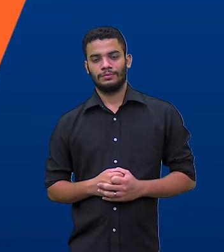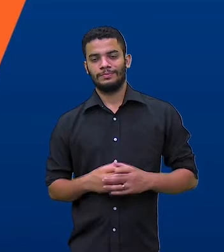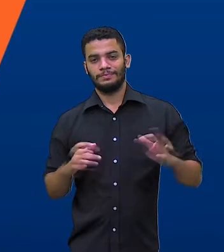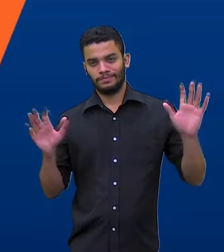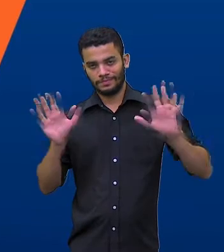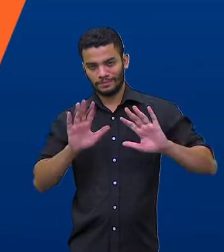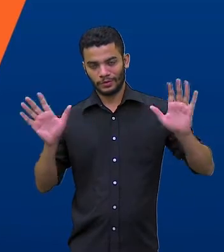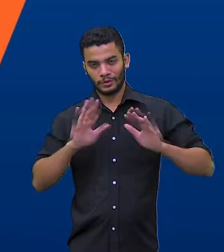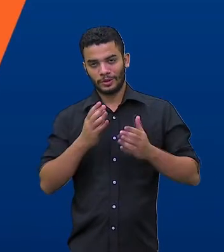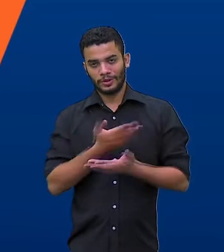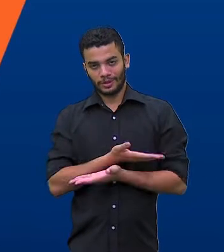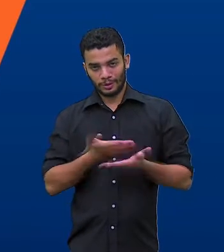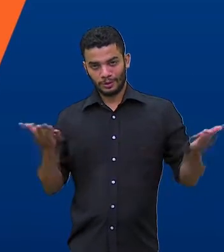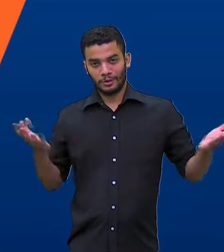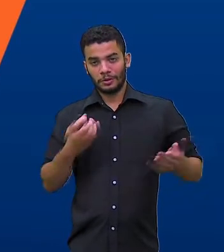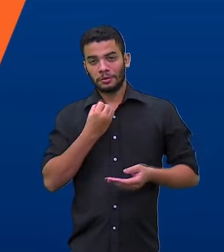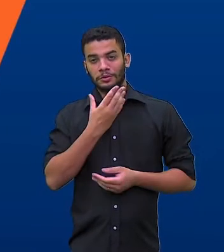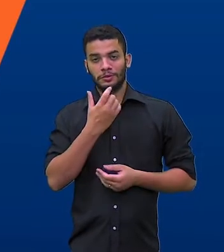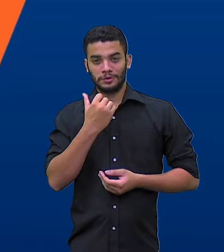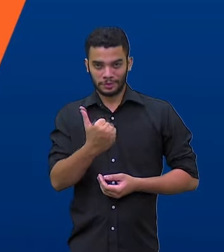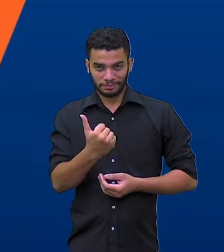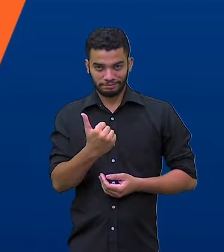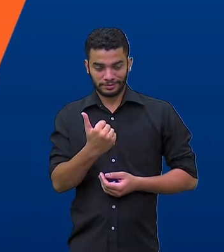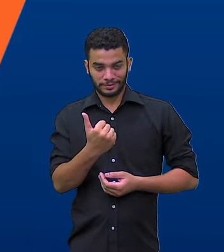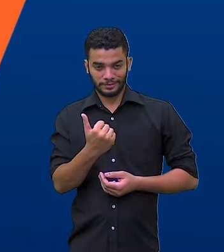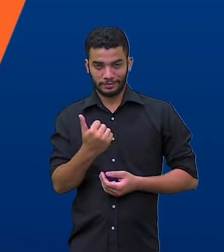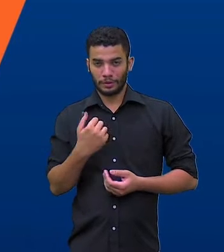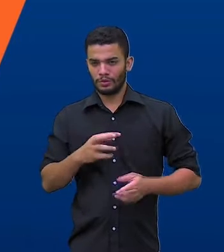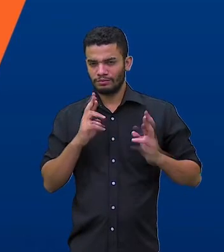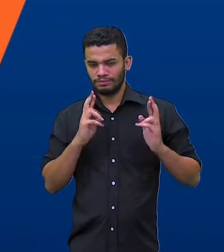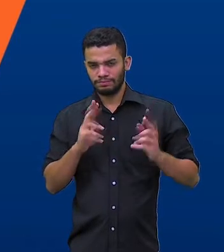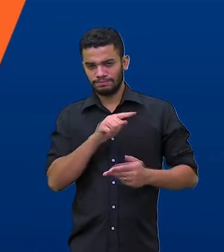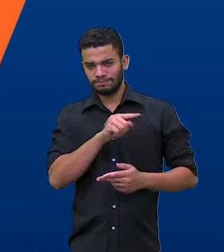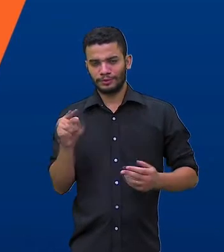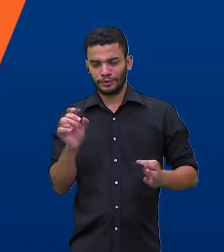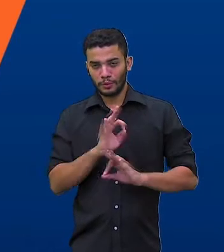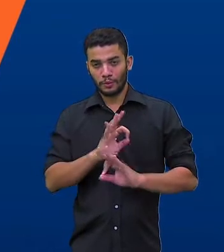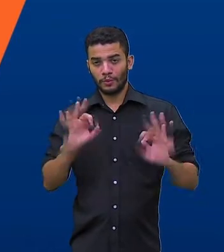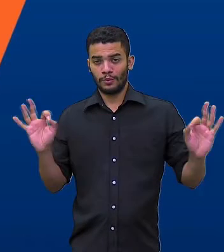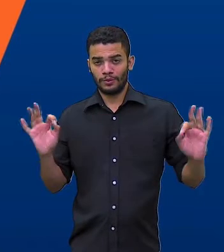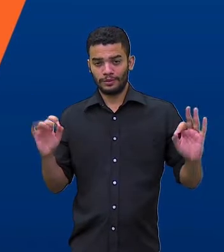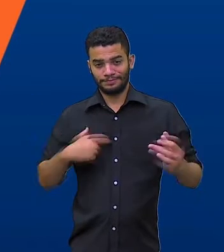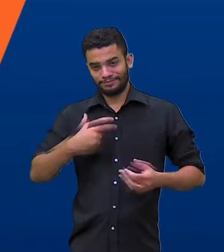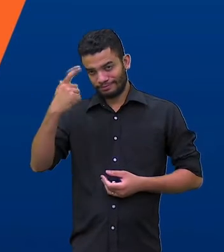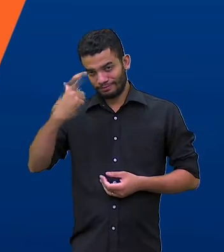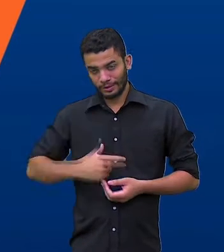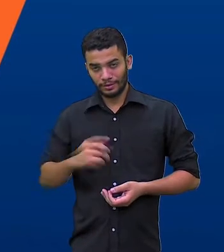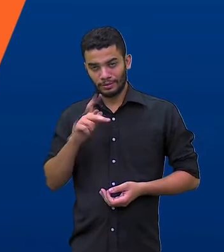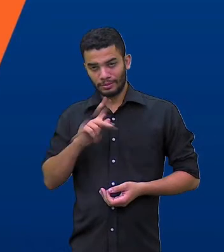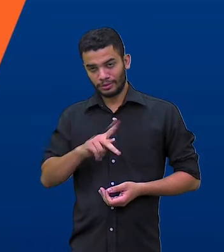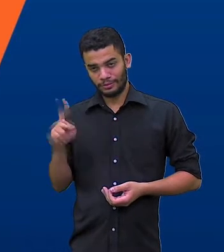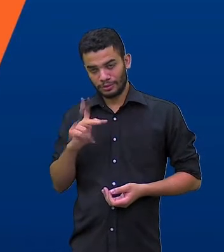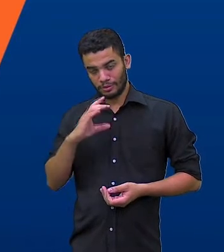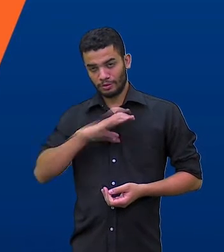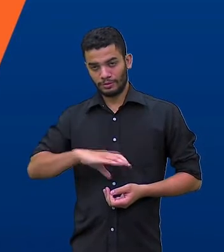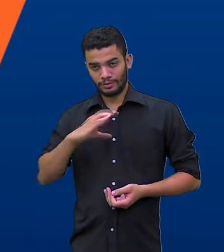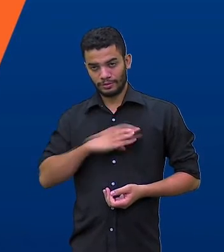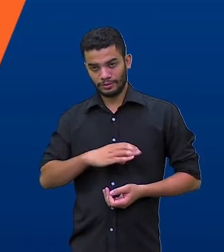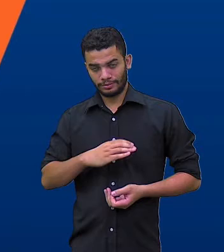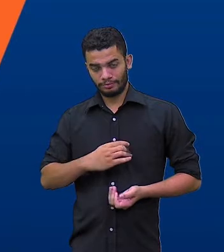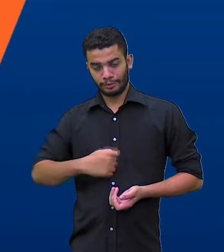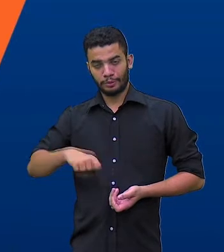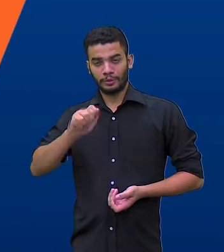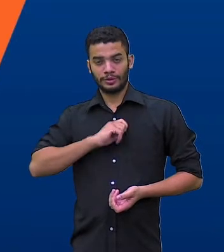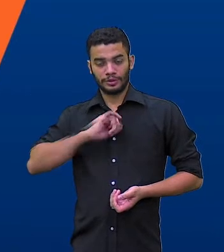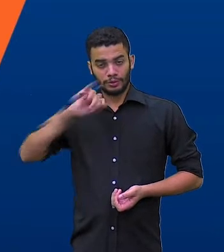Oi, estudantes! Tudo bem com vocês? Espero que sim. Eu sou a professora Juliana, de língua portuguesa.